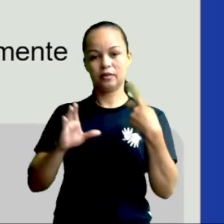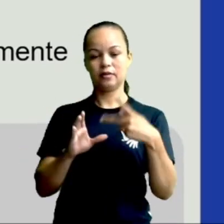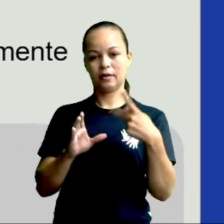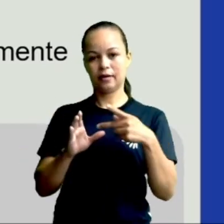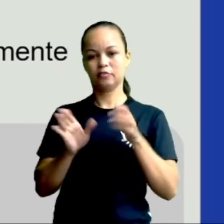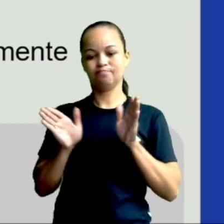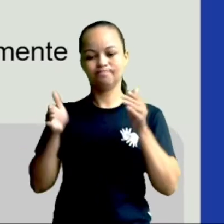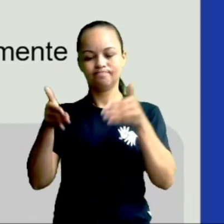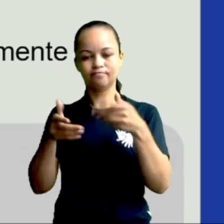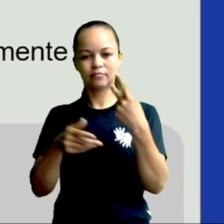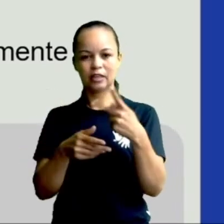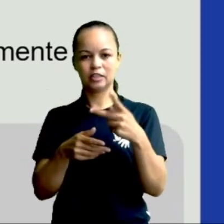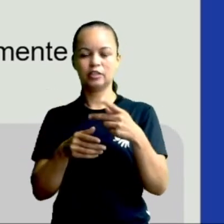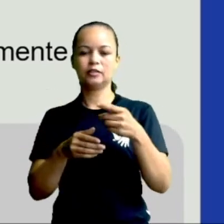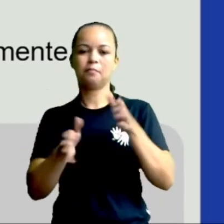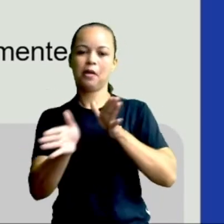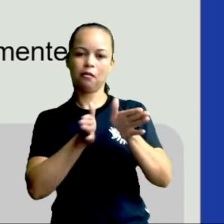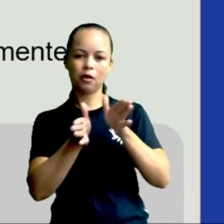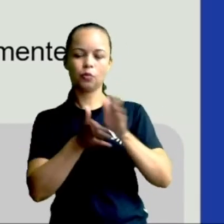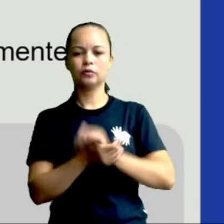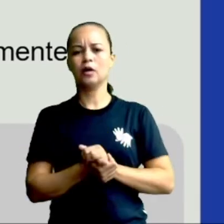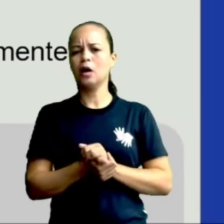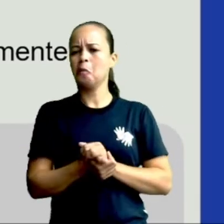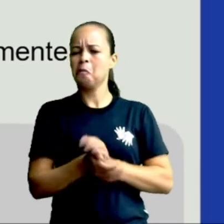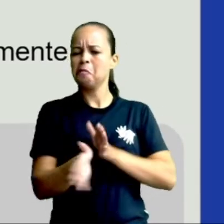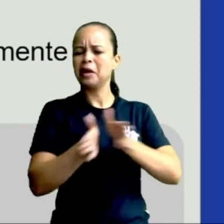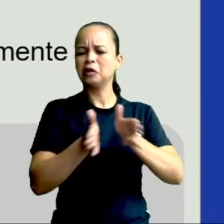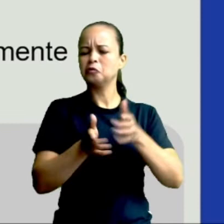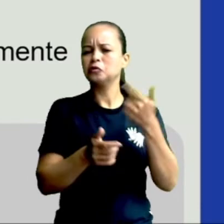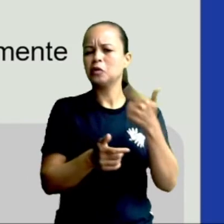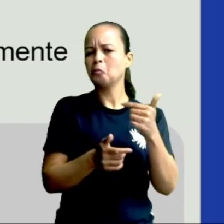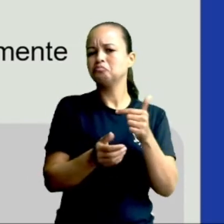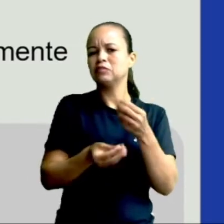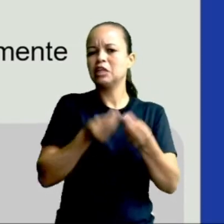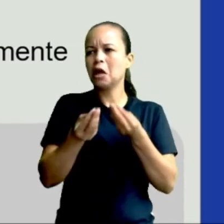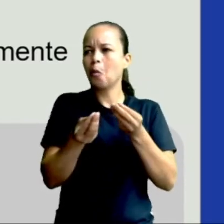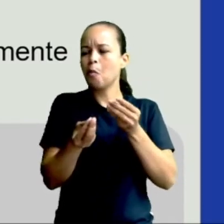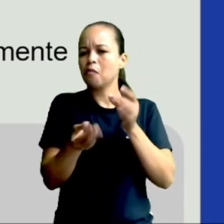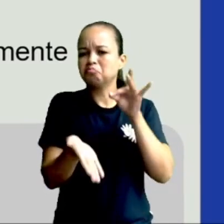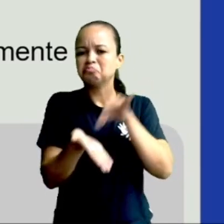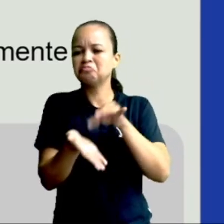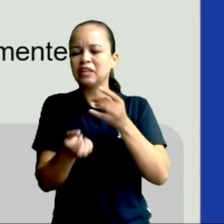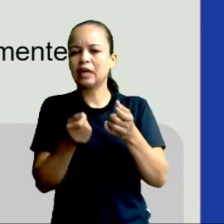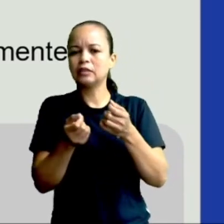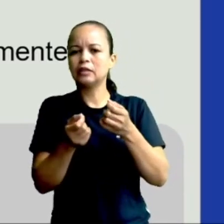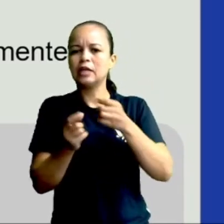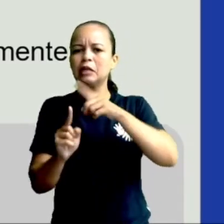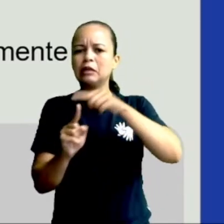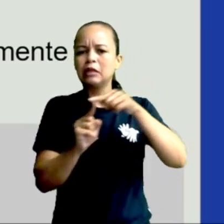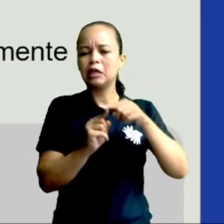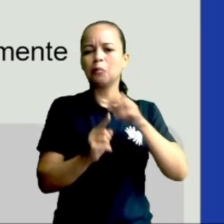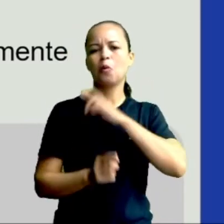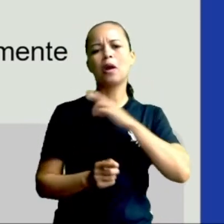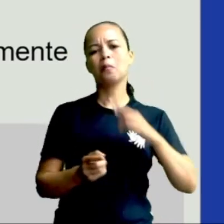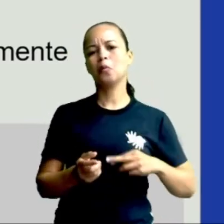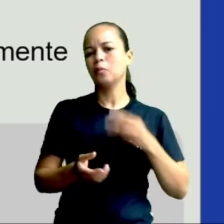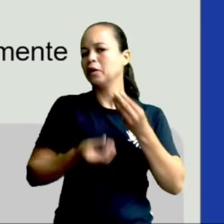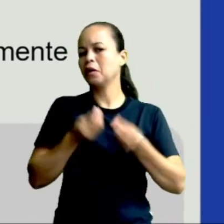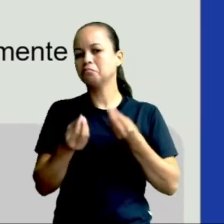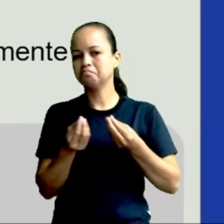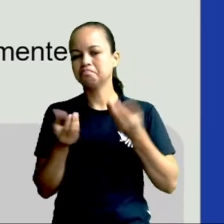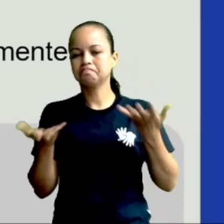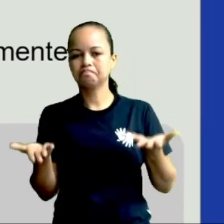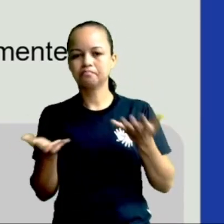período, né? Então, foi um período que não havia uma definição realmente de que tipo de república era, né?